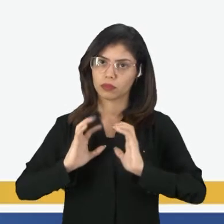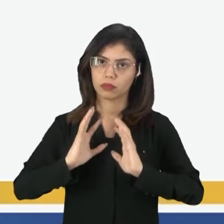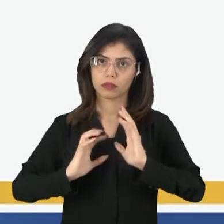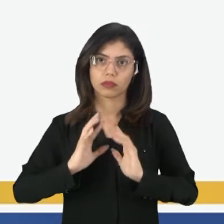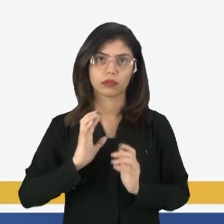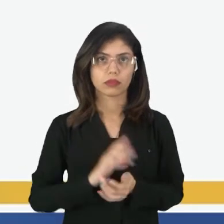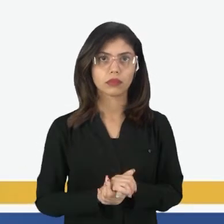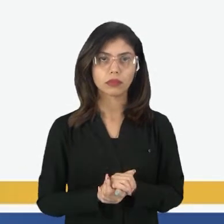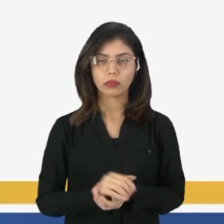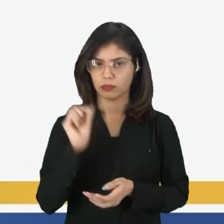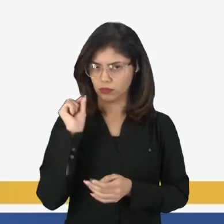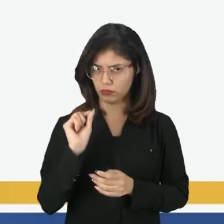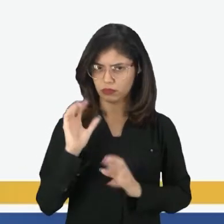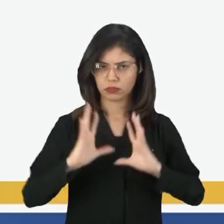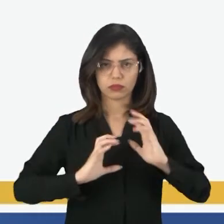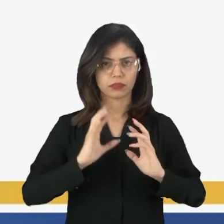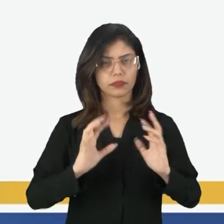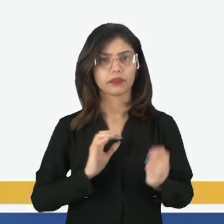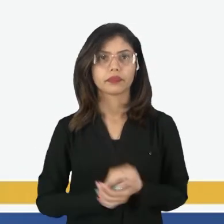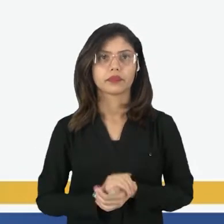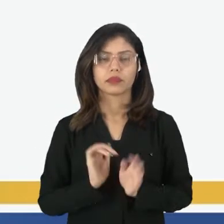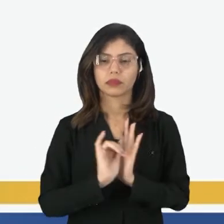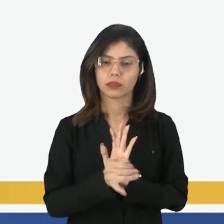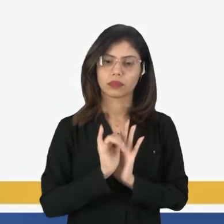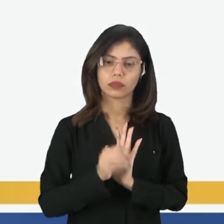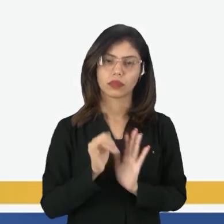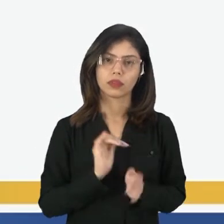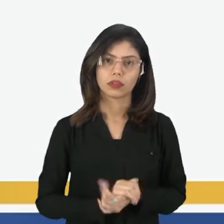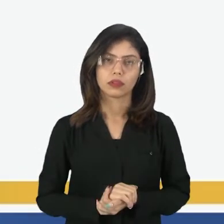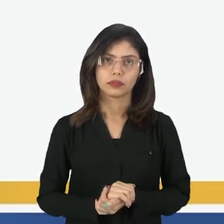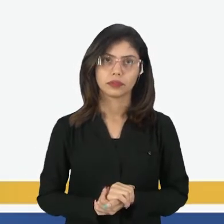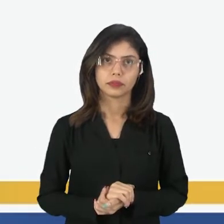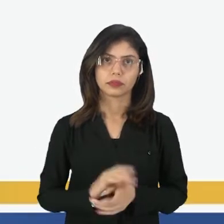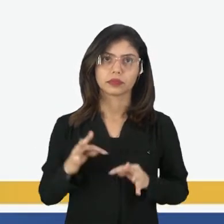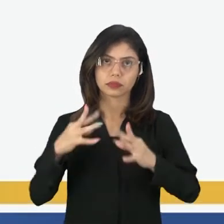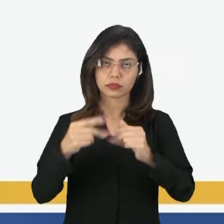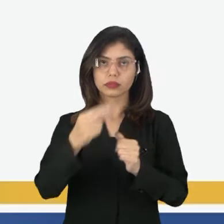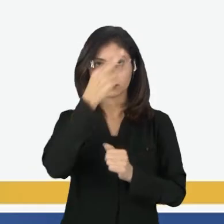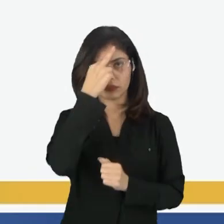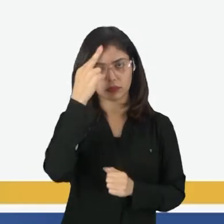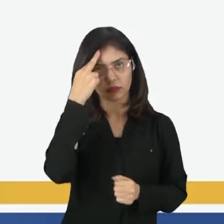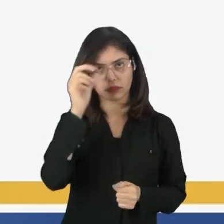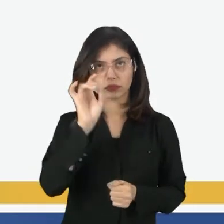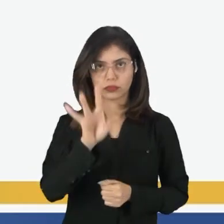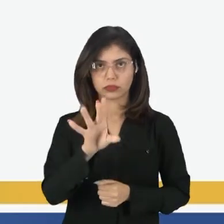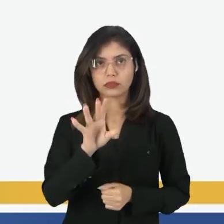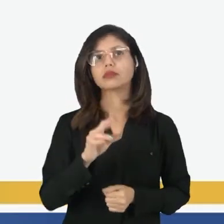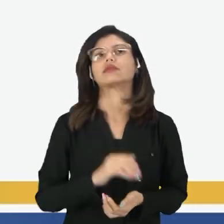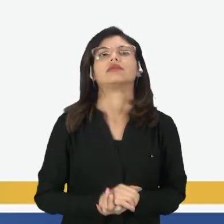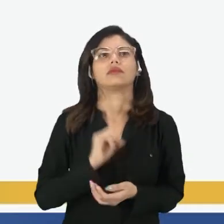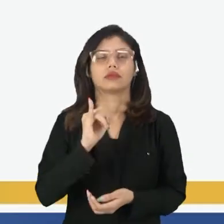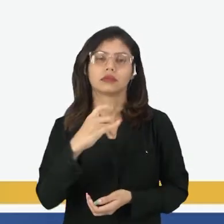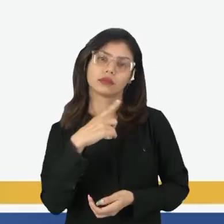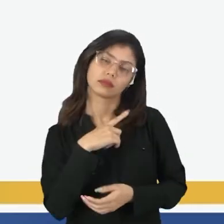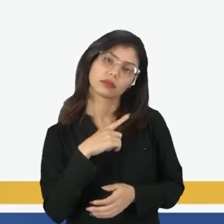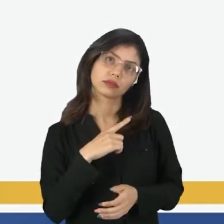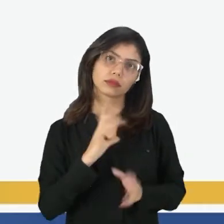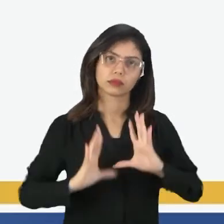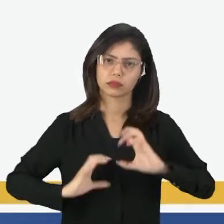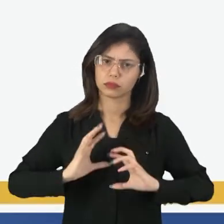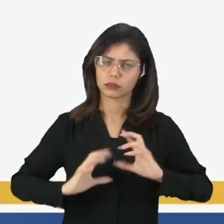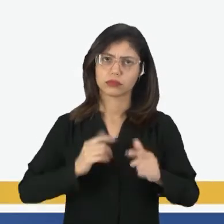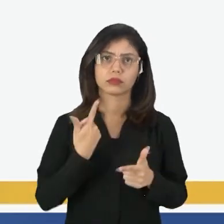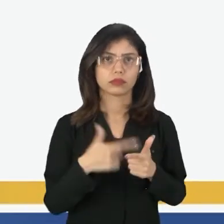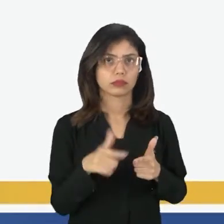Conflito. O que é conflito num conto? Toda história só será instigante se tiver